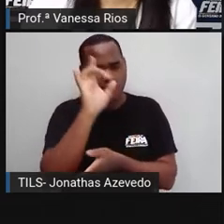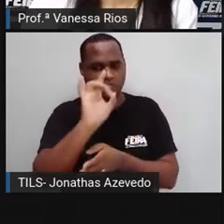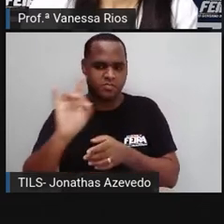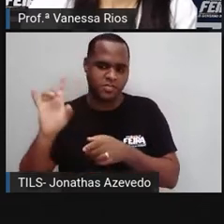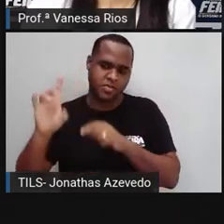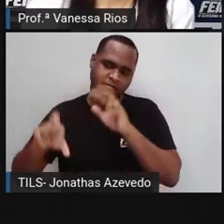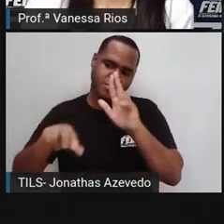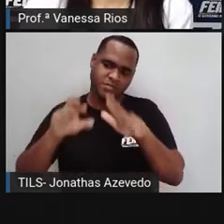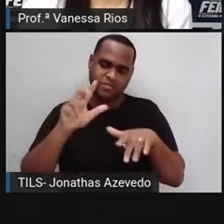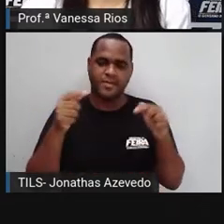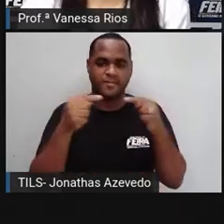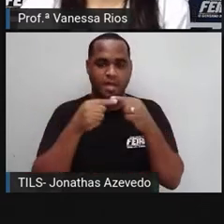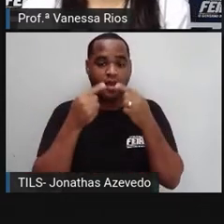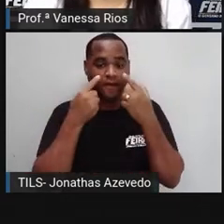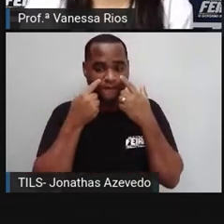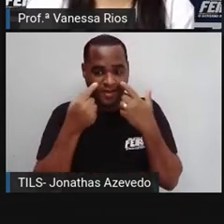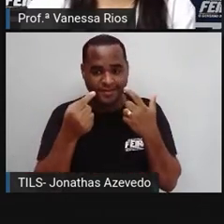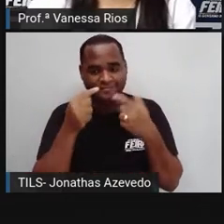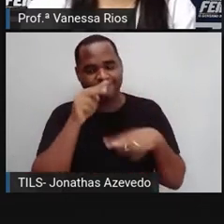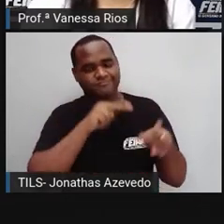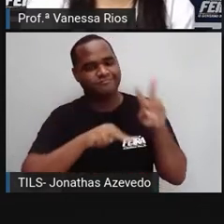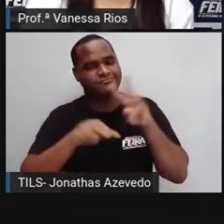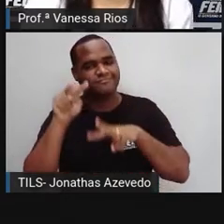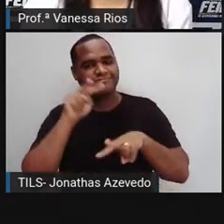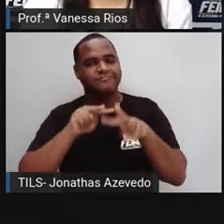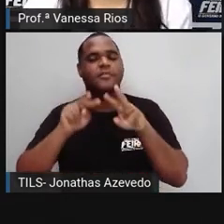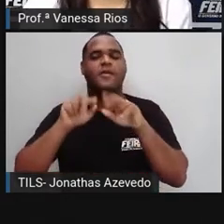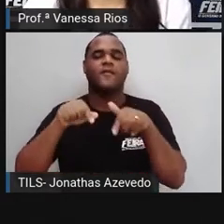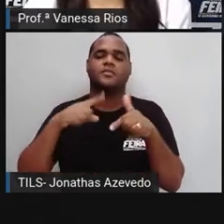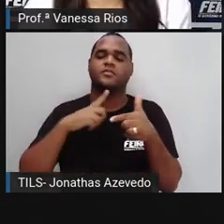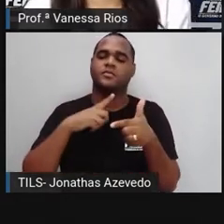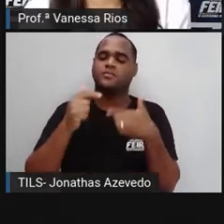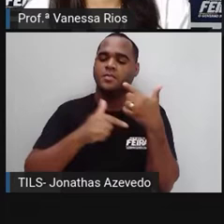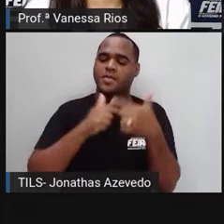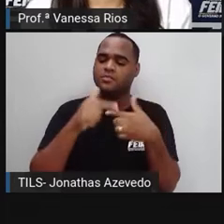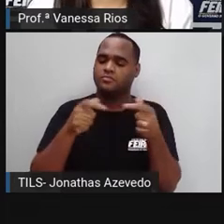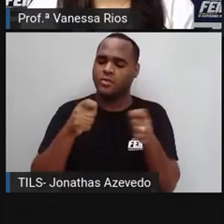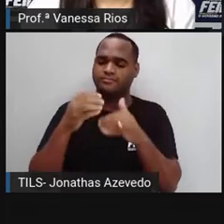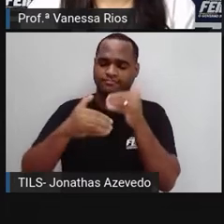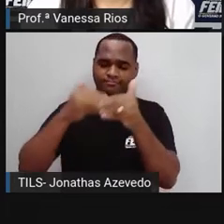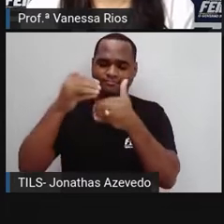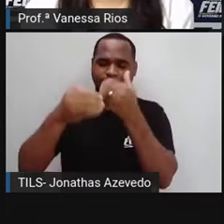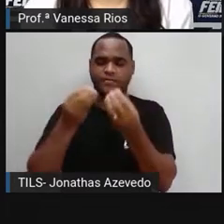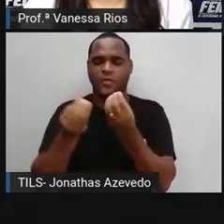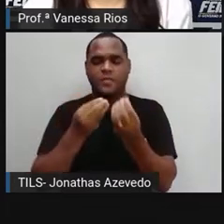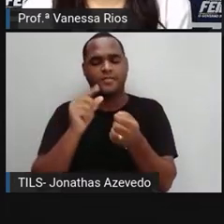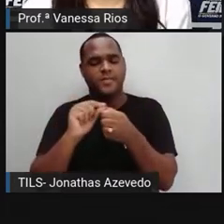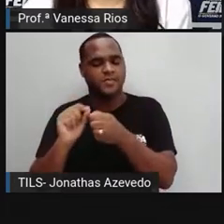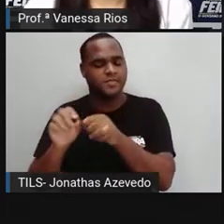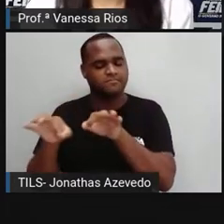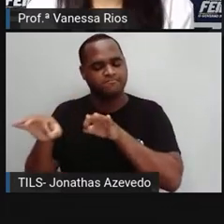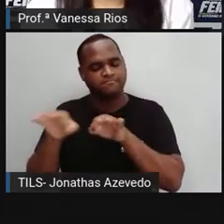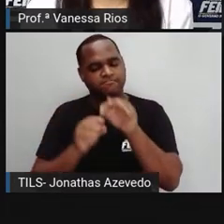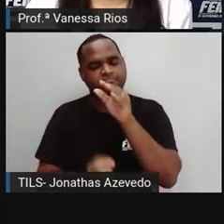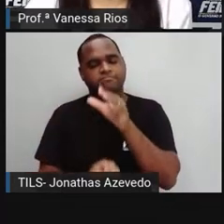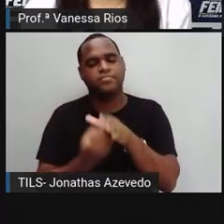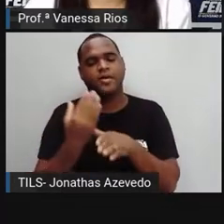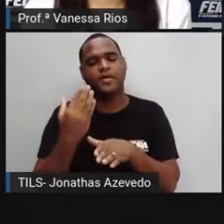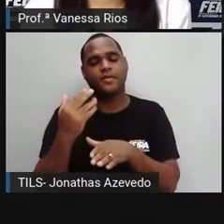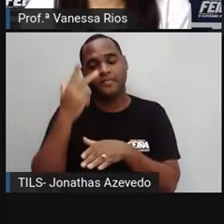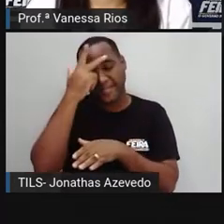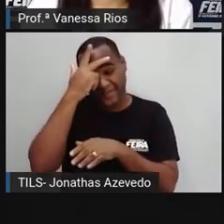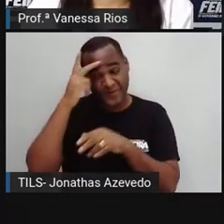um. E a gente observa aí que diversas atividades podem ser desenvolvidas, serem feitas por